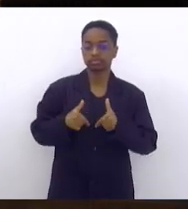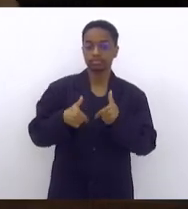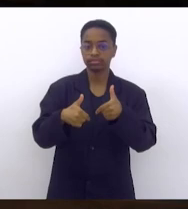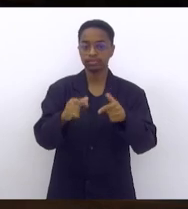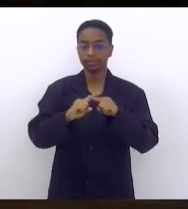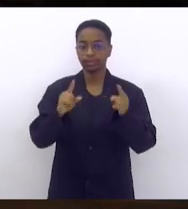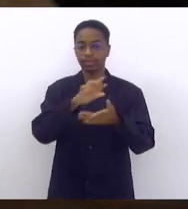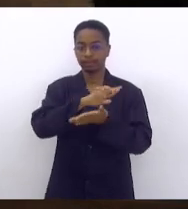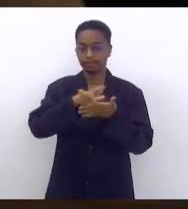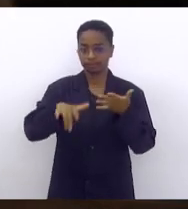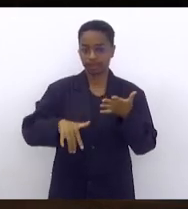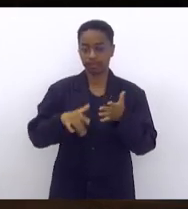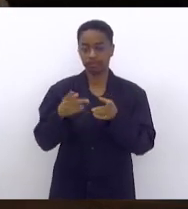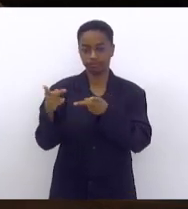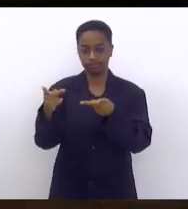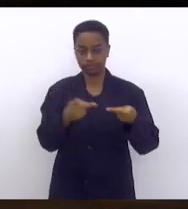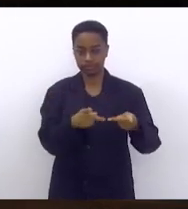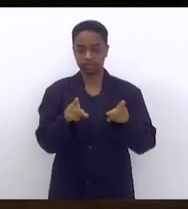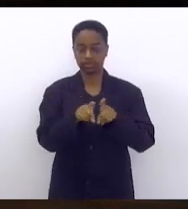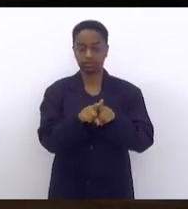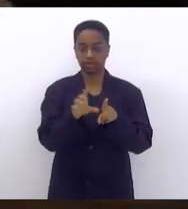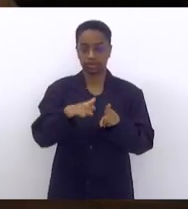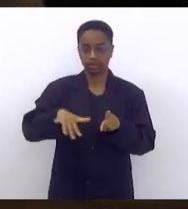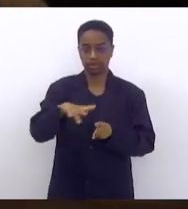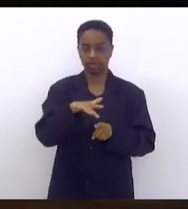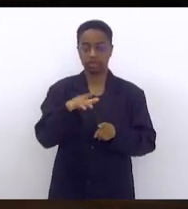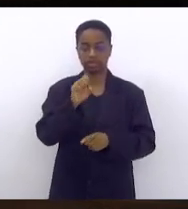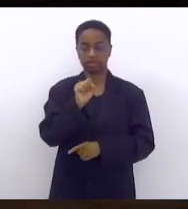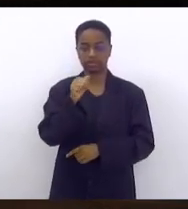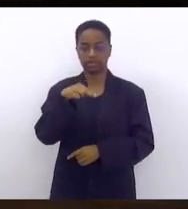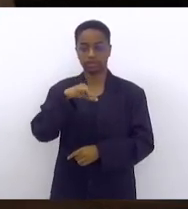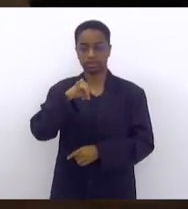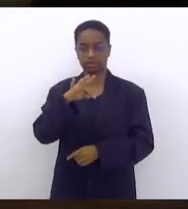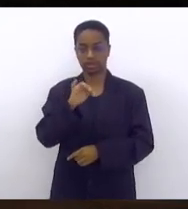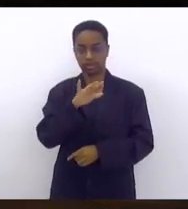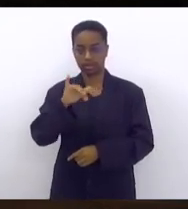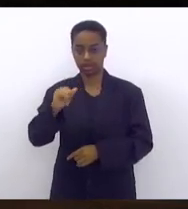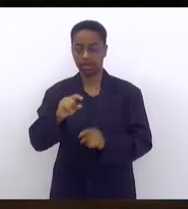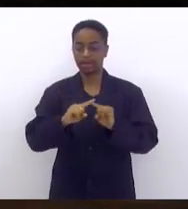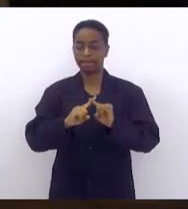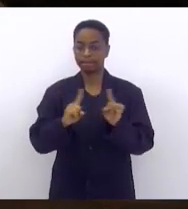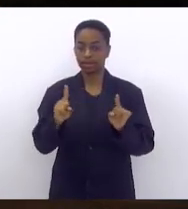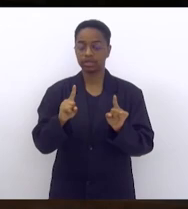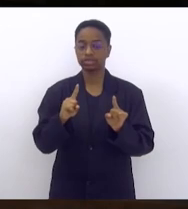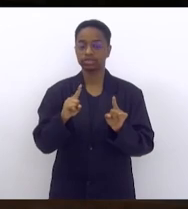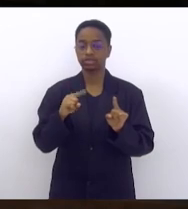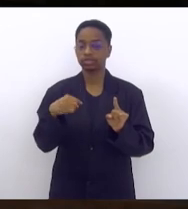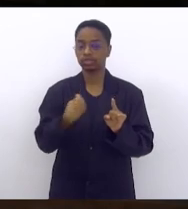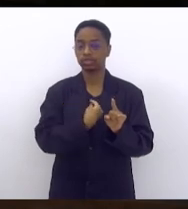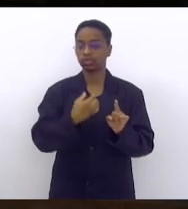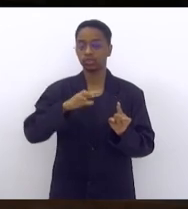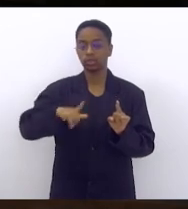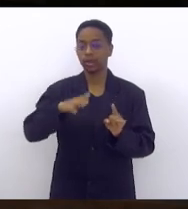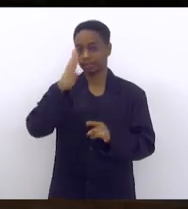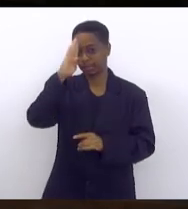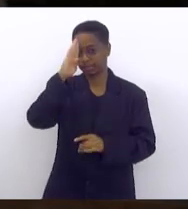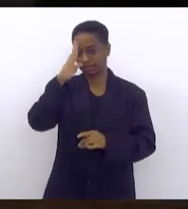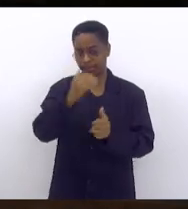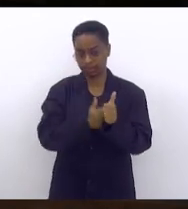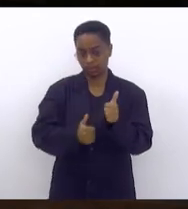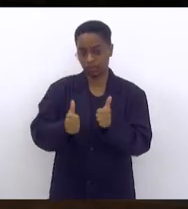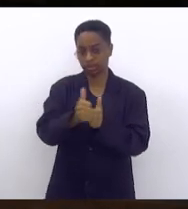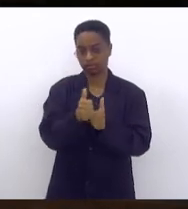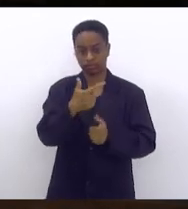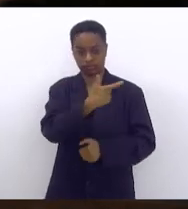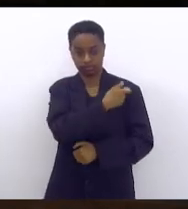de nós estavam visitando, estavam nas barreiras sanitárias, né, em outras funções, a gente não era prioridade na vacinação, né, para ter ideia